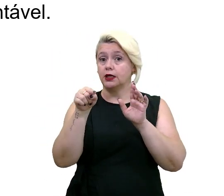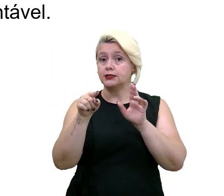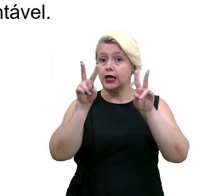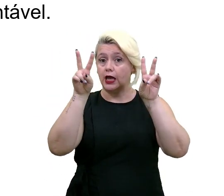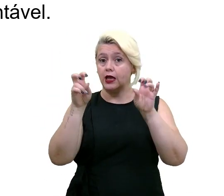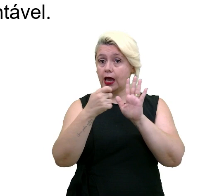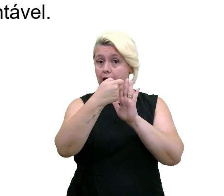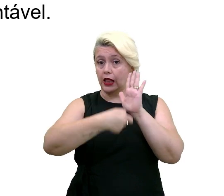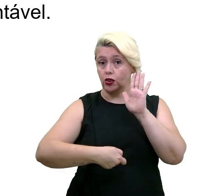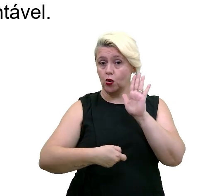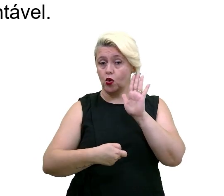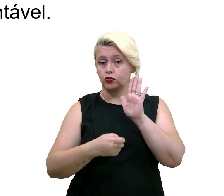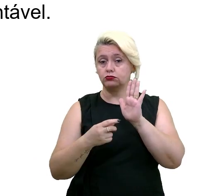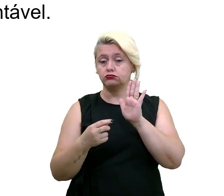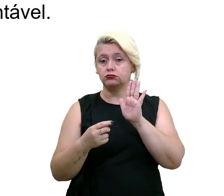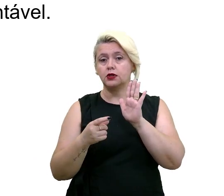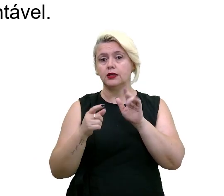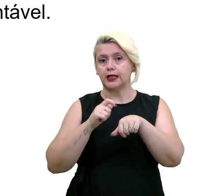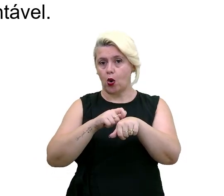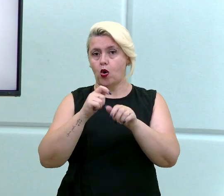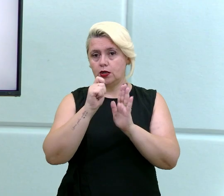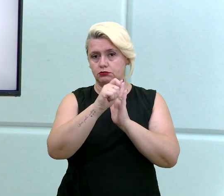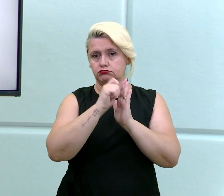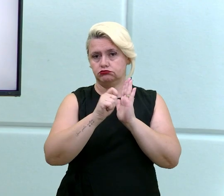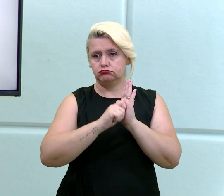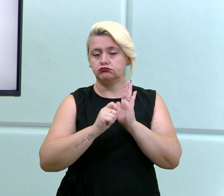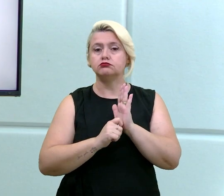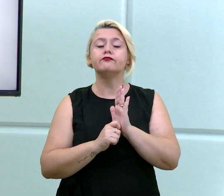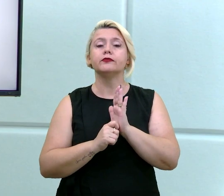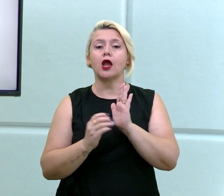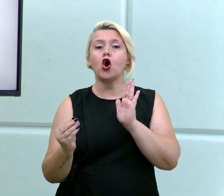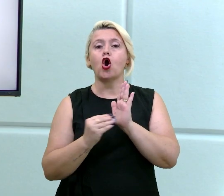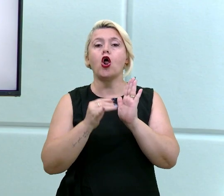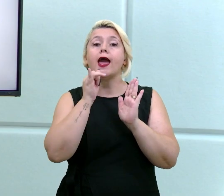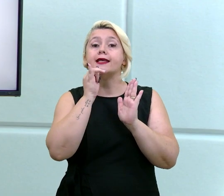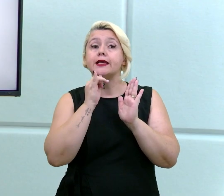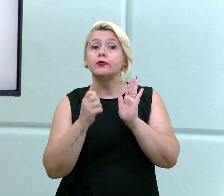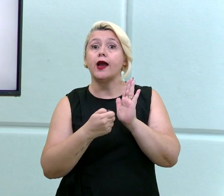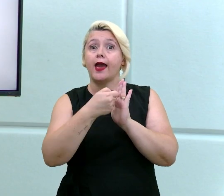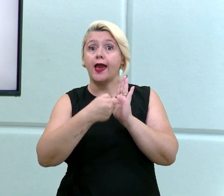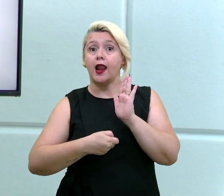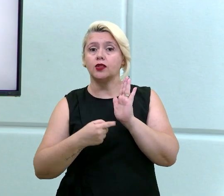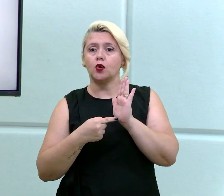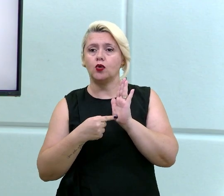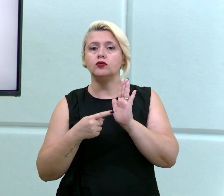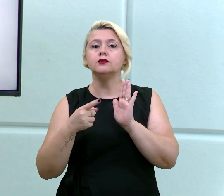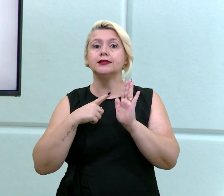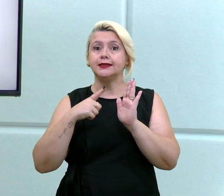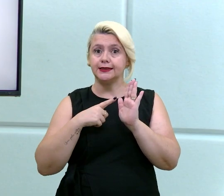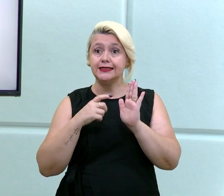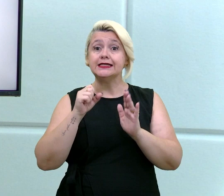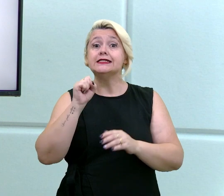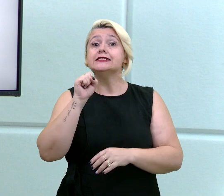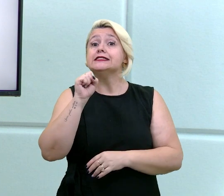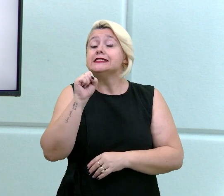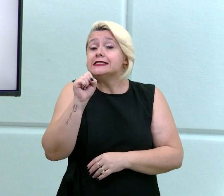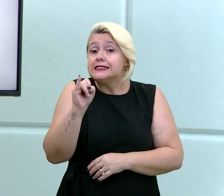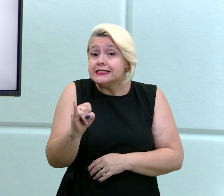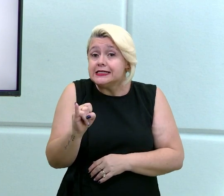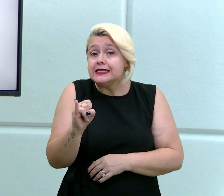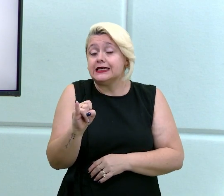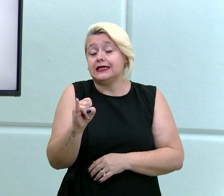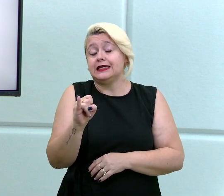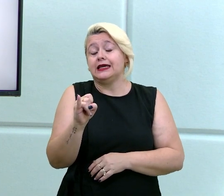relatório quando você vai fazer a sua redação. Se esse relatório está nos textos motivadores, ele não entra como um